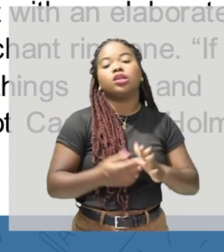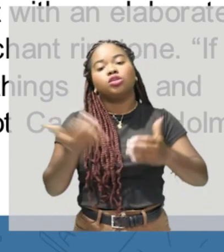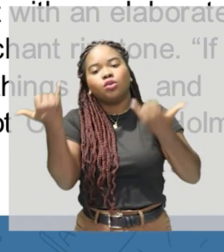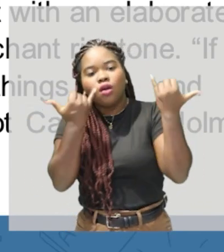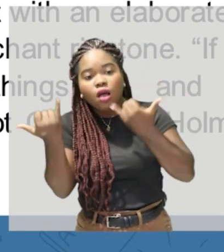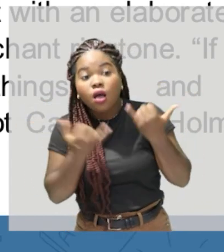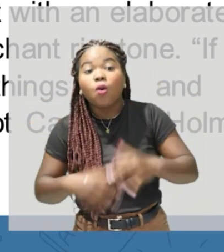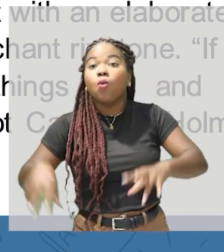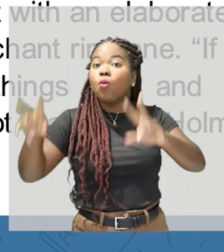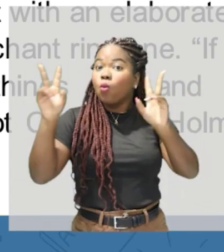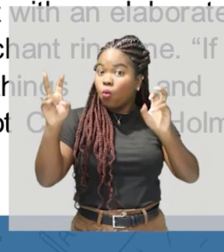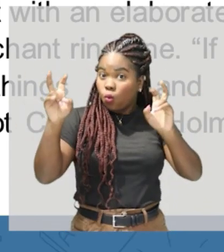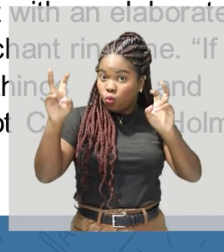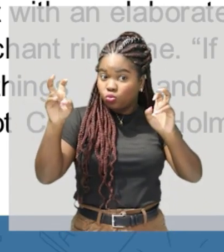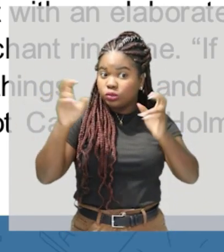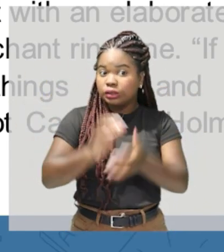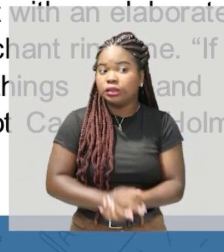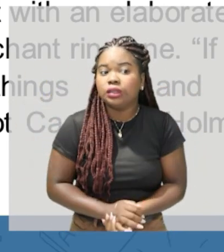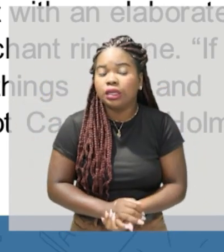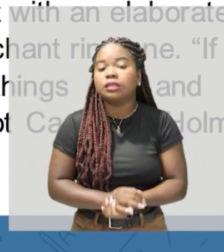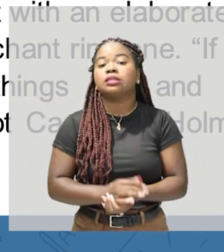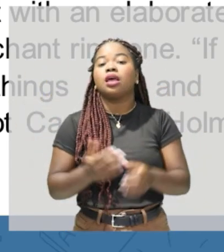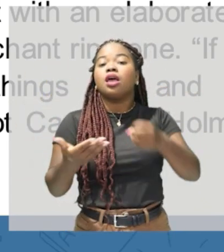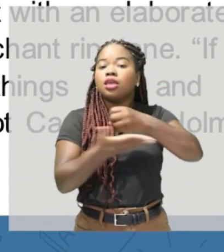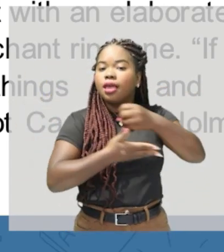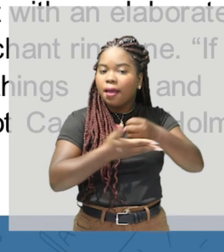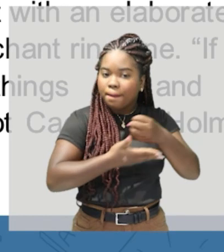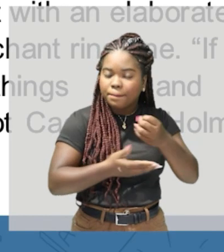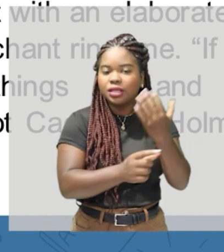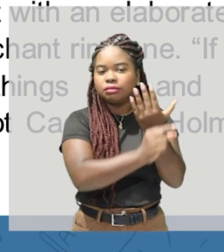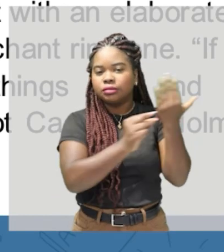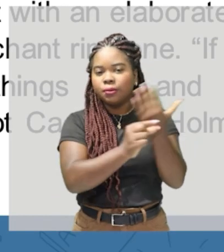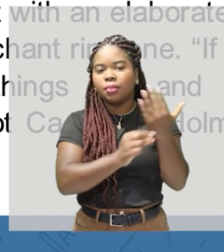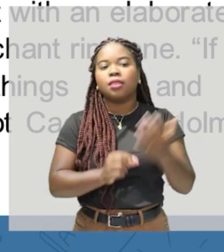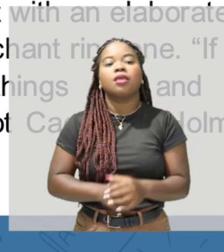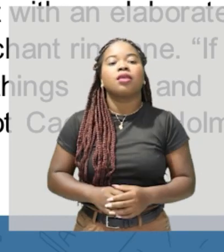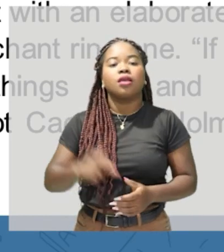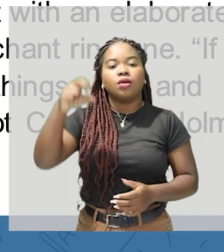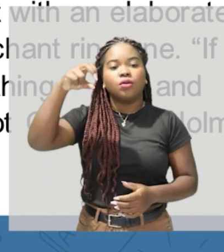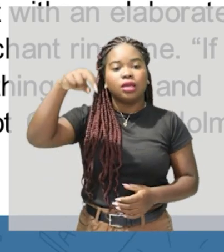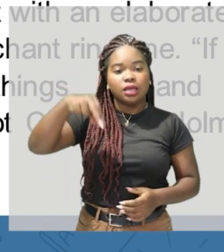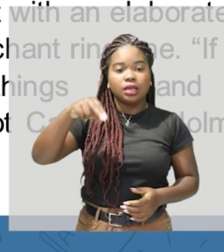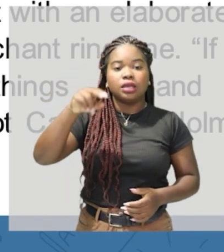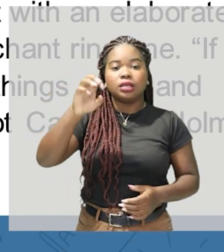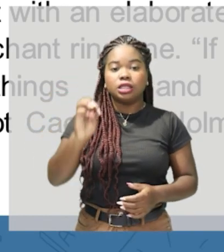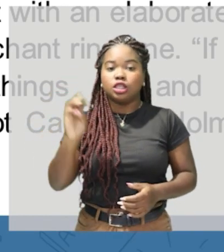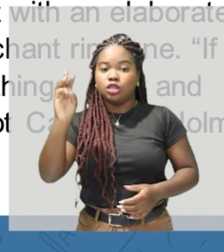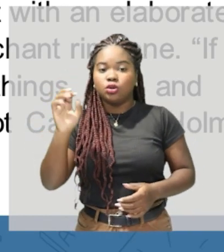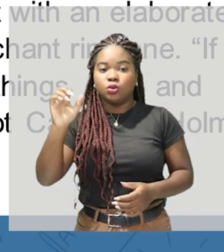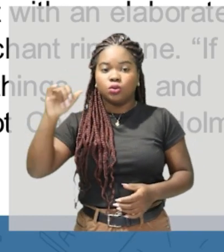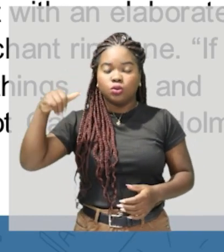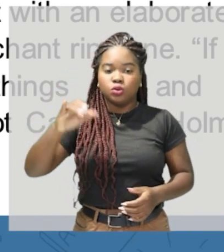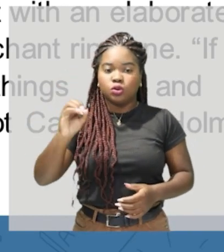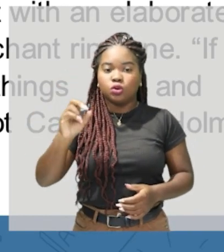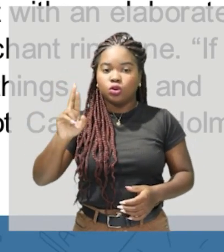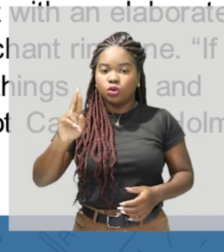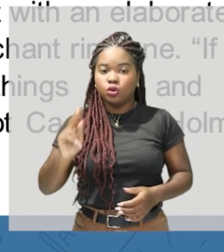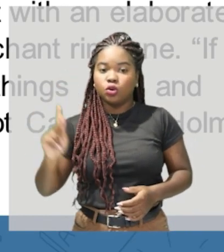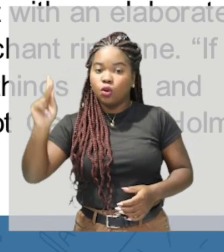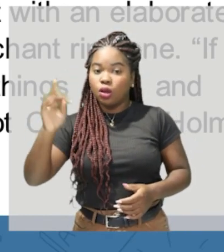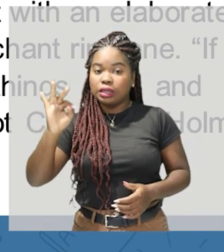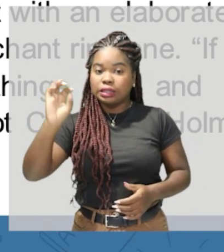também com o título que se destaca e a fonte é New York Times. Normalmente nas notícias vocês vão observar